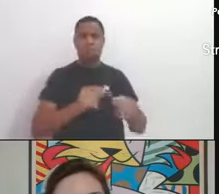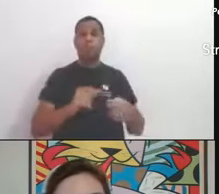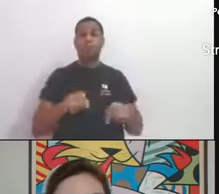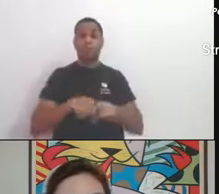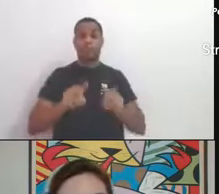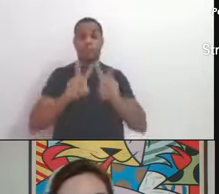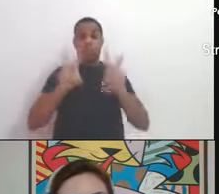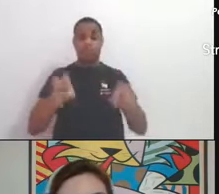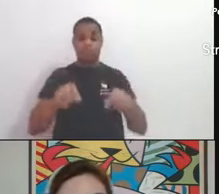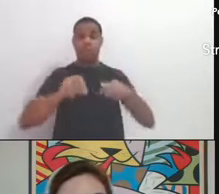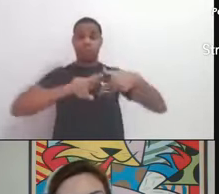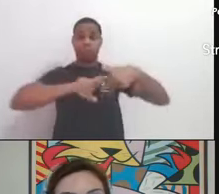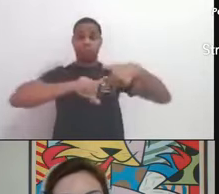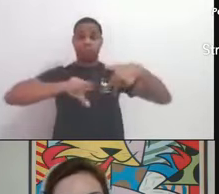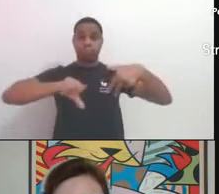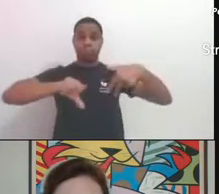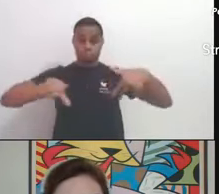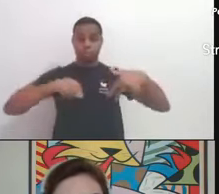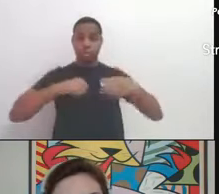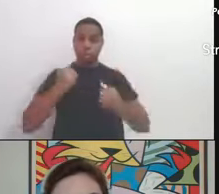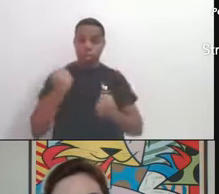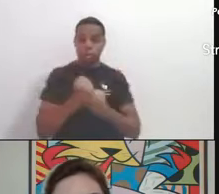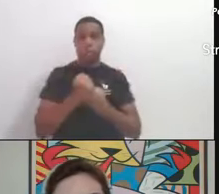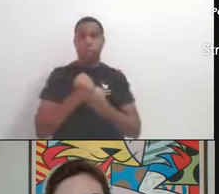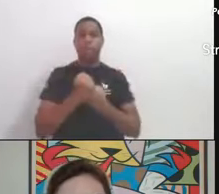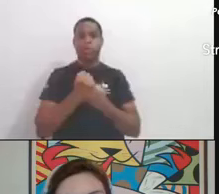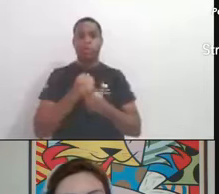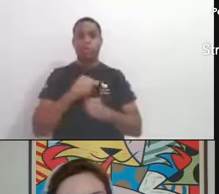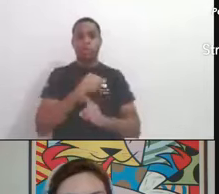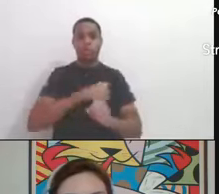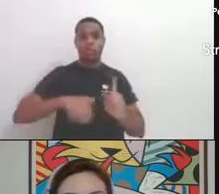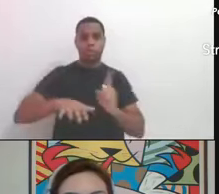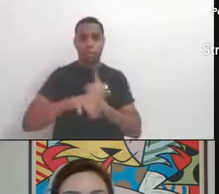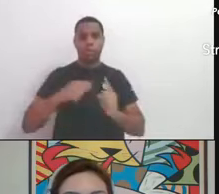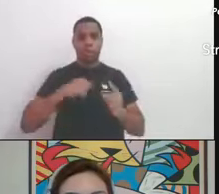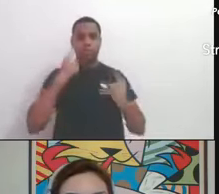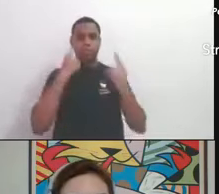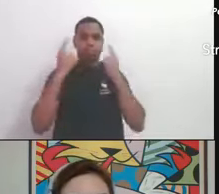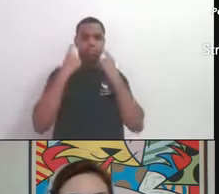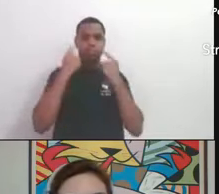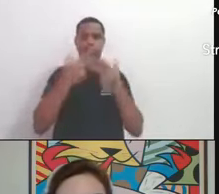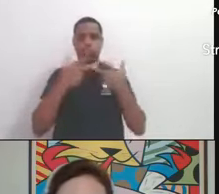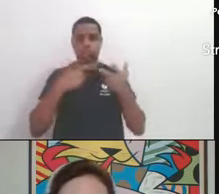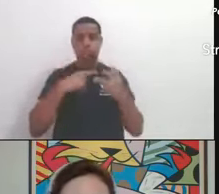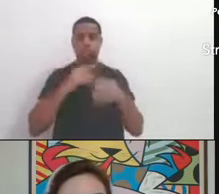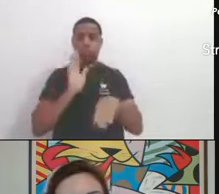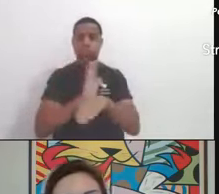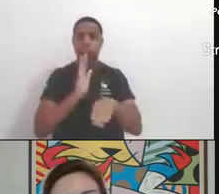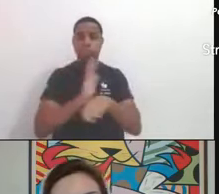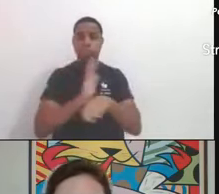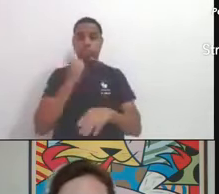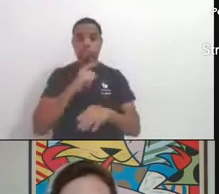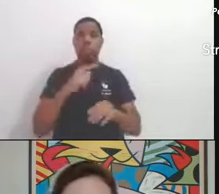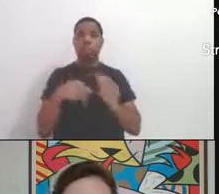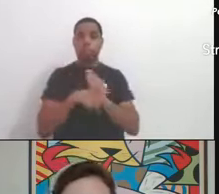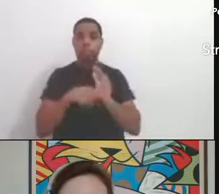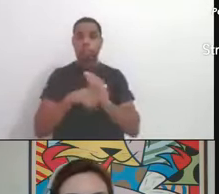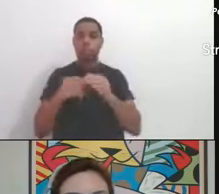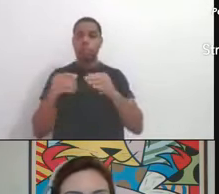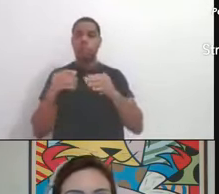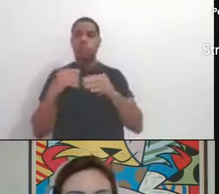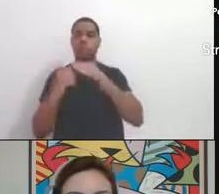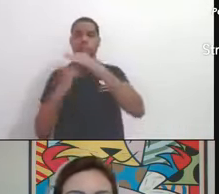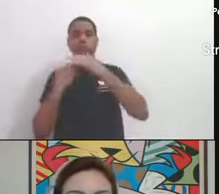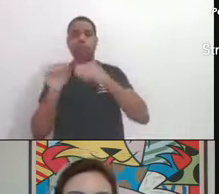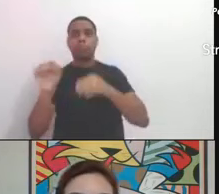de diversidade no apoio para a sociedade civil. Então, uma série de iniciativas para a gente fortalecer a academia, as organizações que vêm